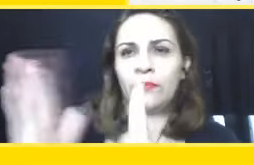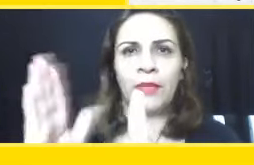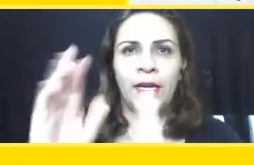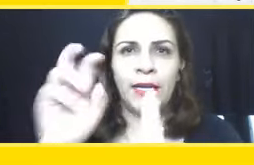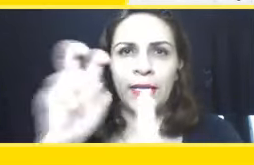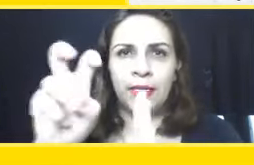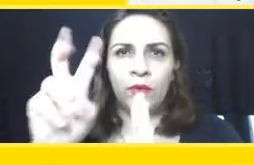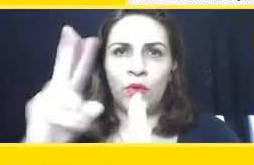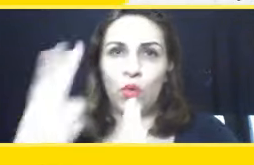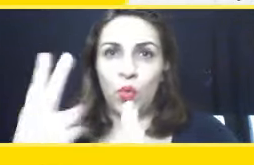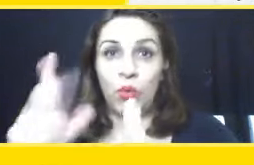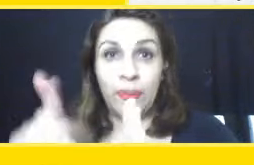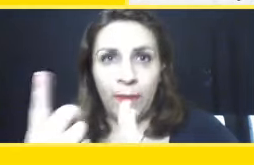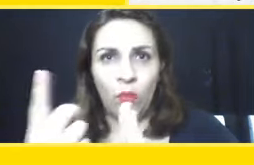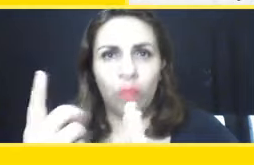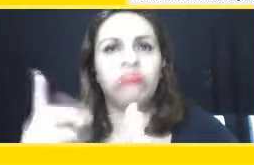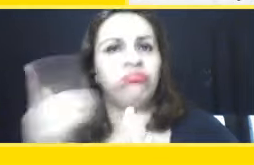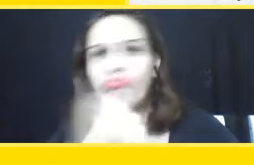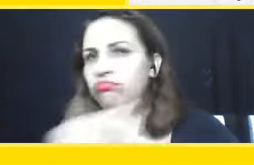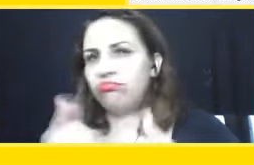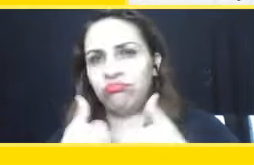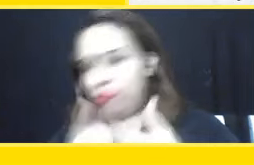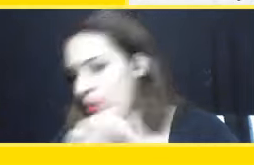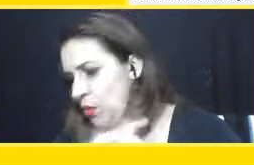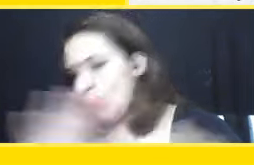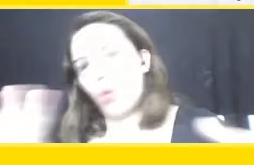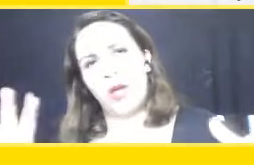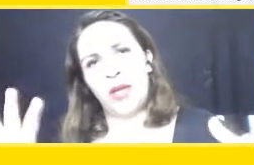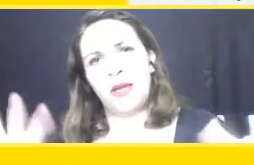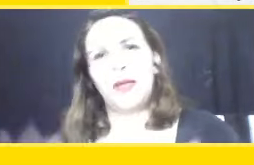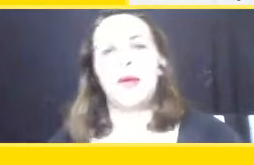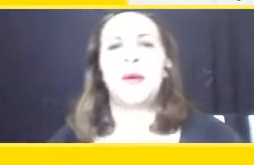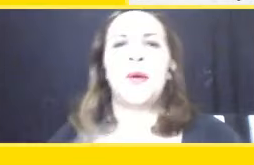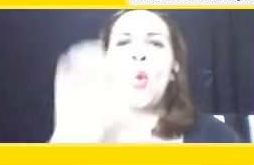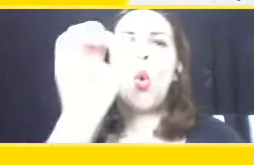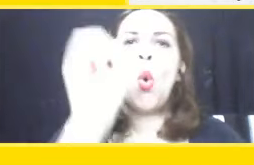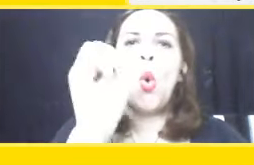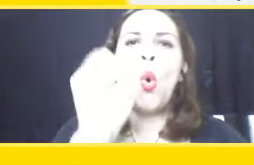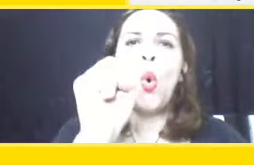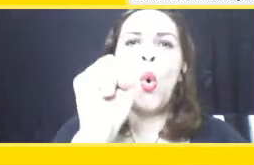52.548 já estão recuperados, ou seja, representam 80%